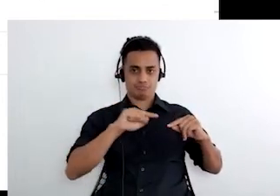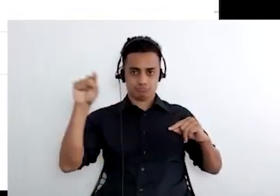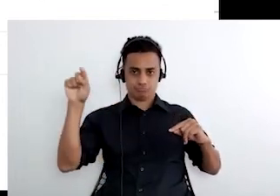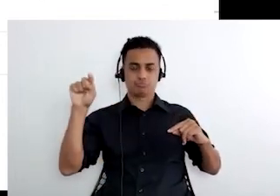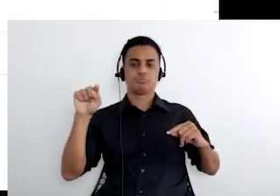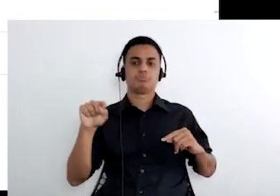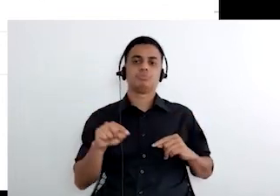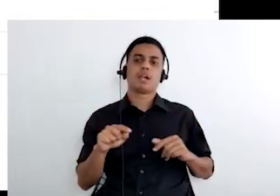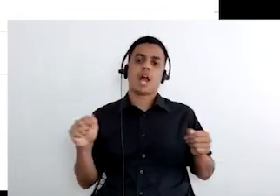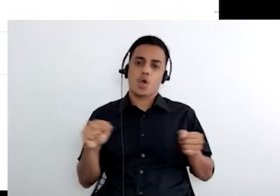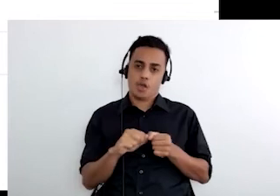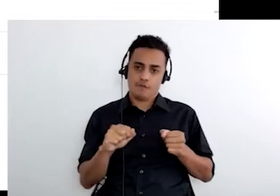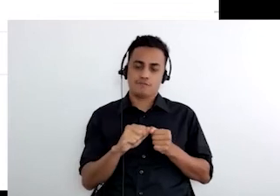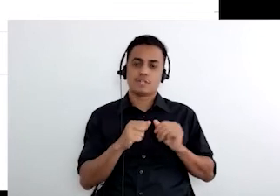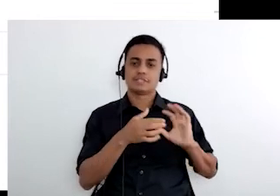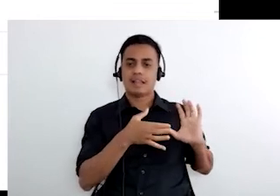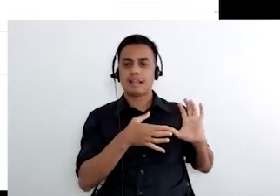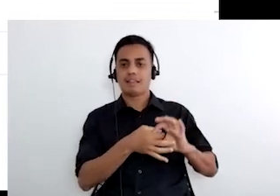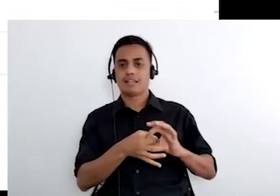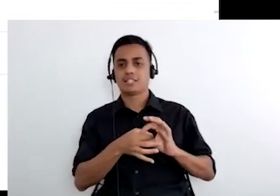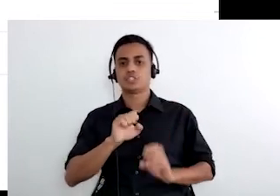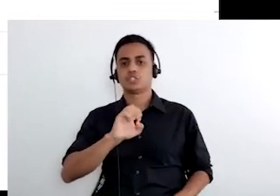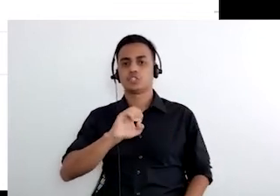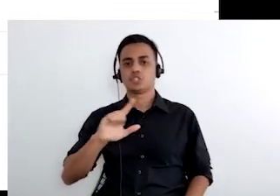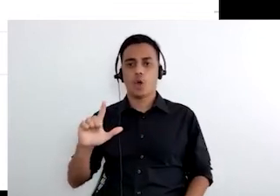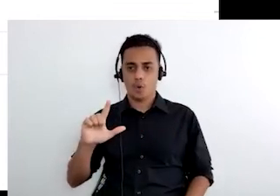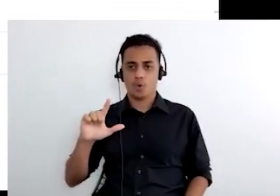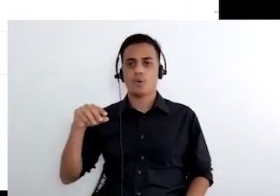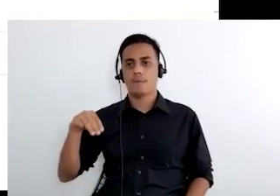caso agora, vamos fazer uma escala de Sol maior.